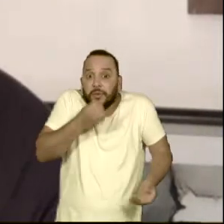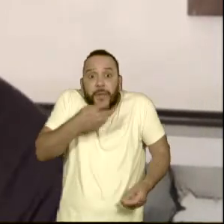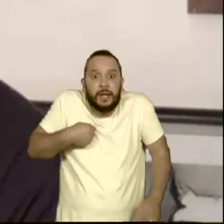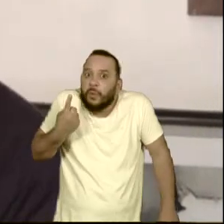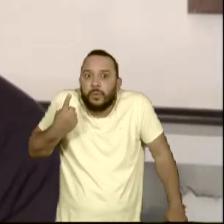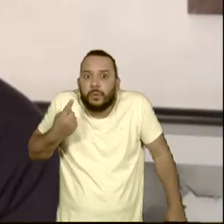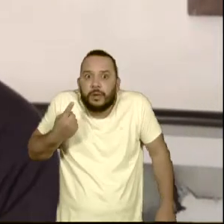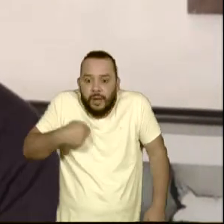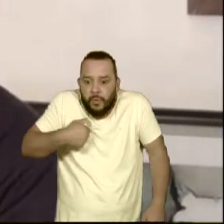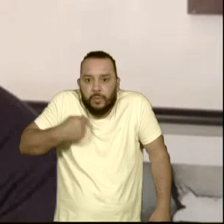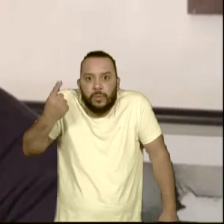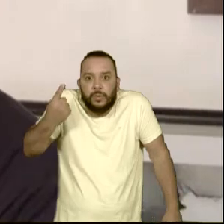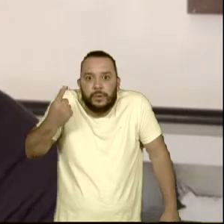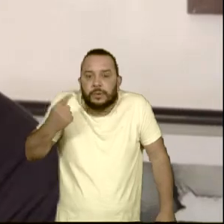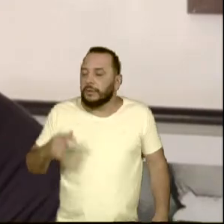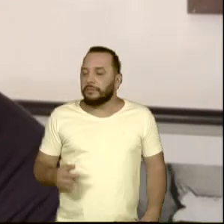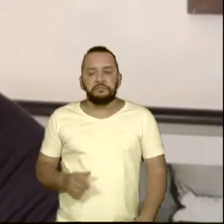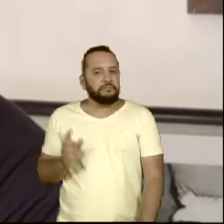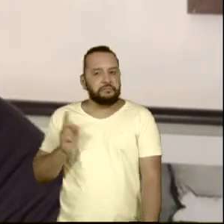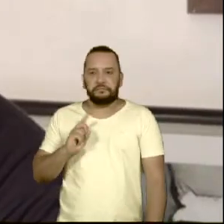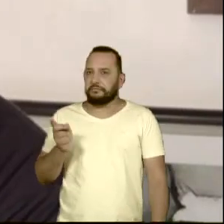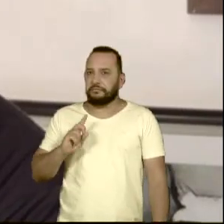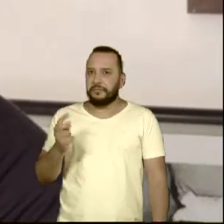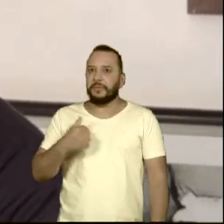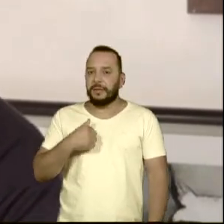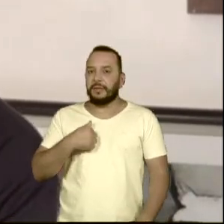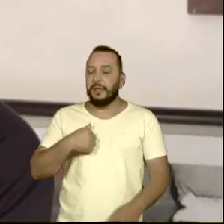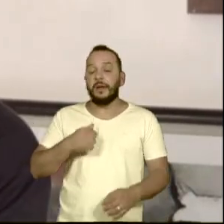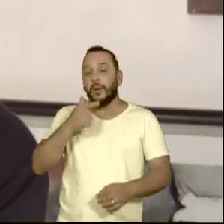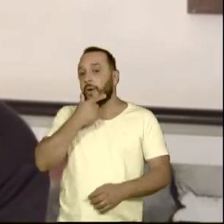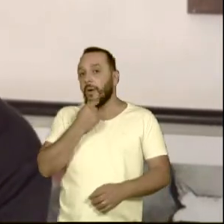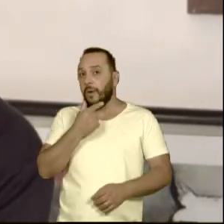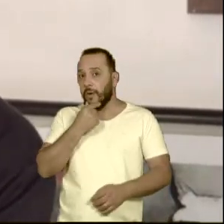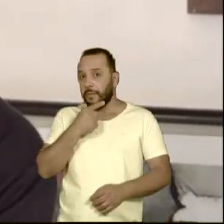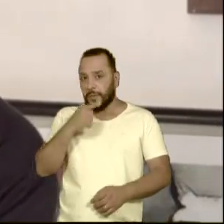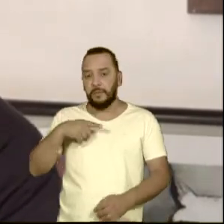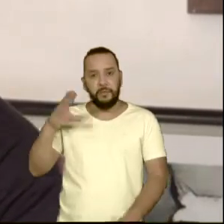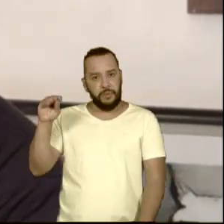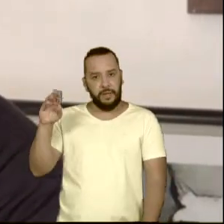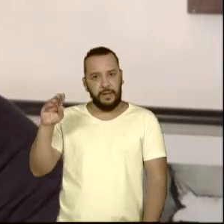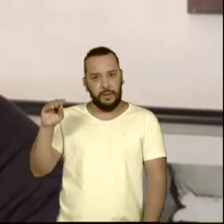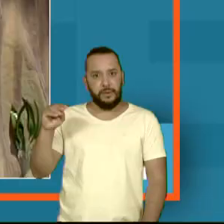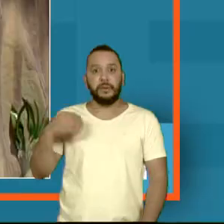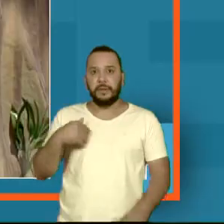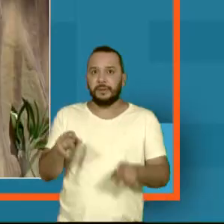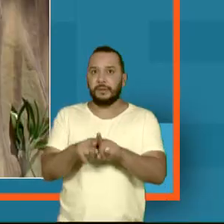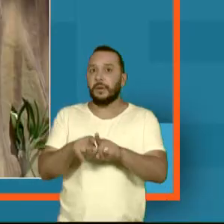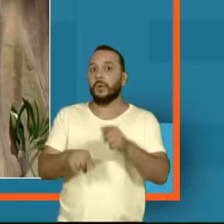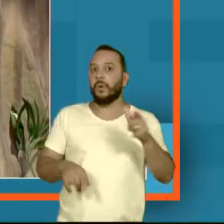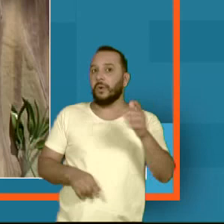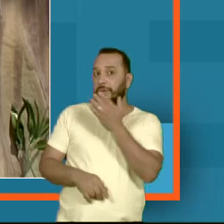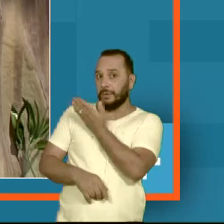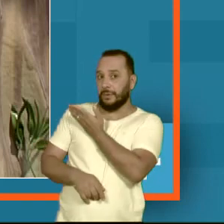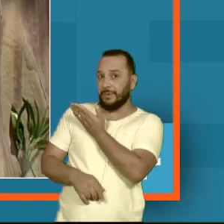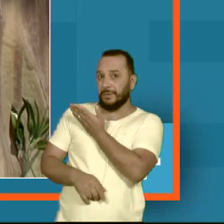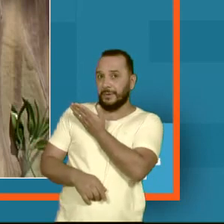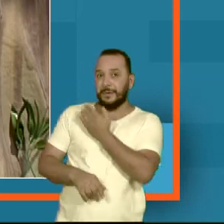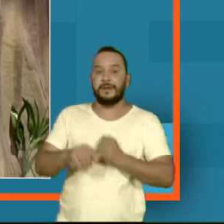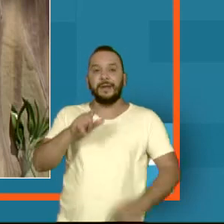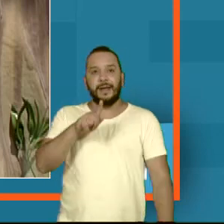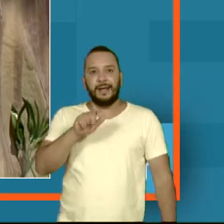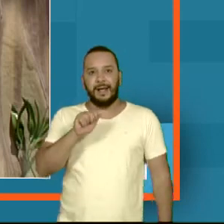eu faço um dos dois. Não, só tem dois. É um personagem feminino, um boneco manipulável e o outro é o Garibaldo. Então,